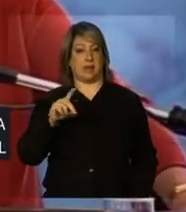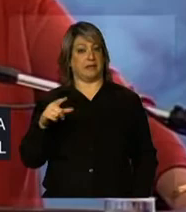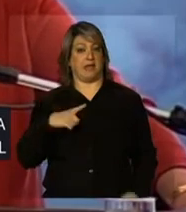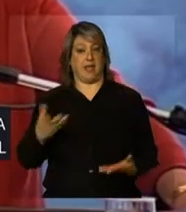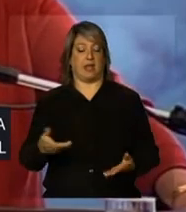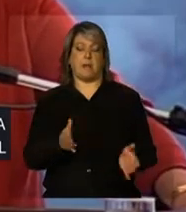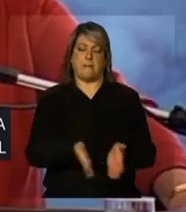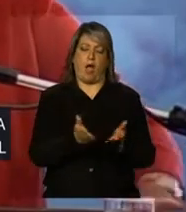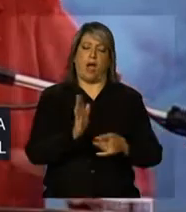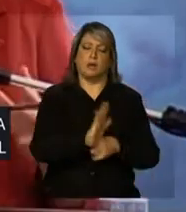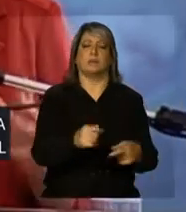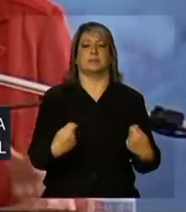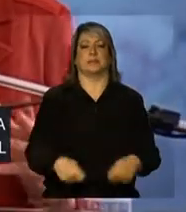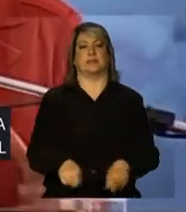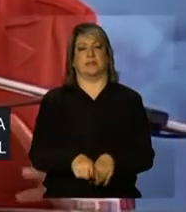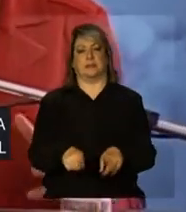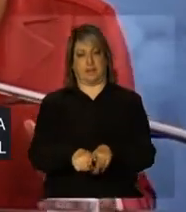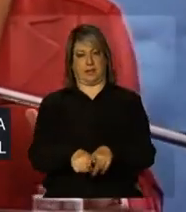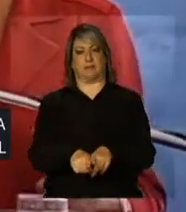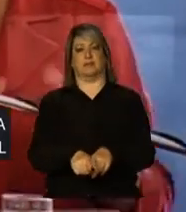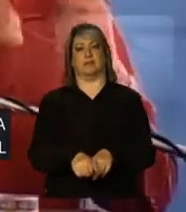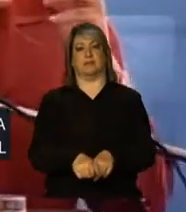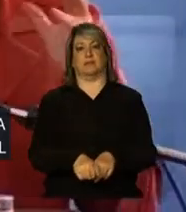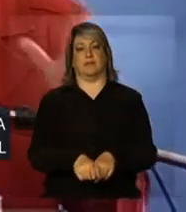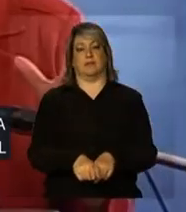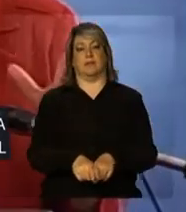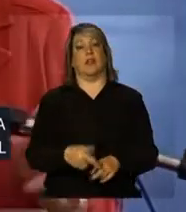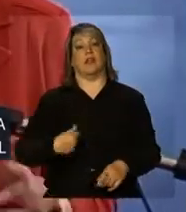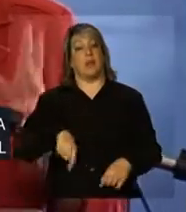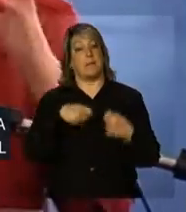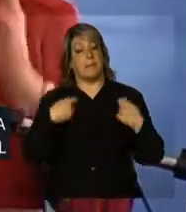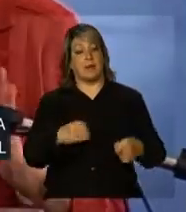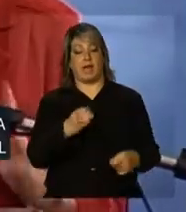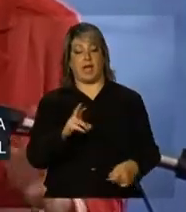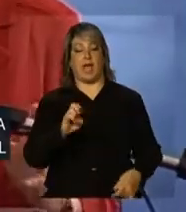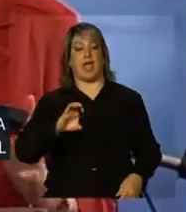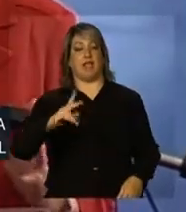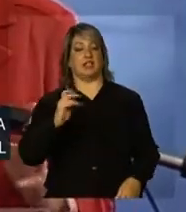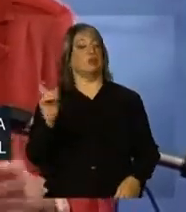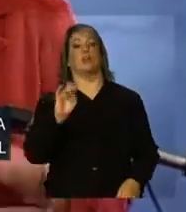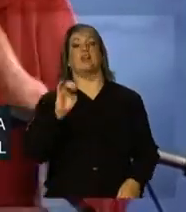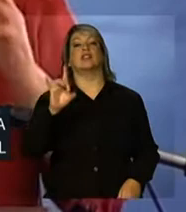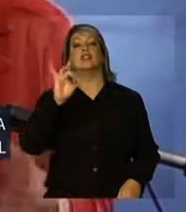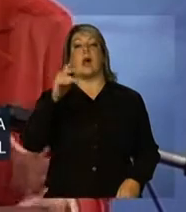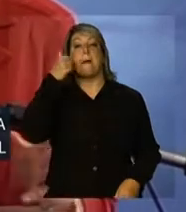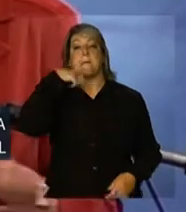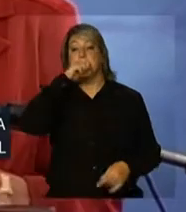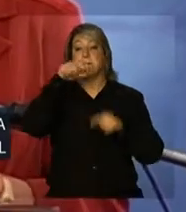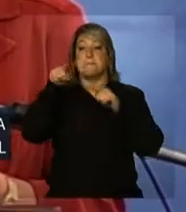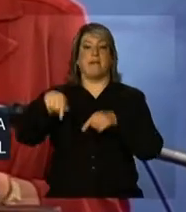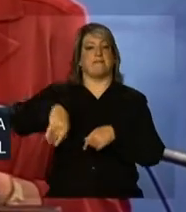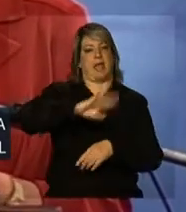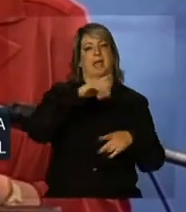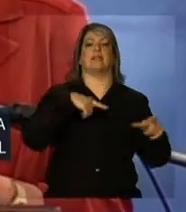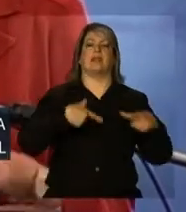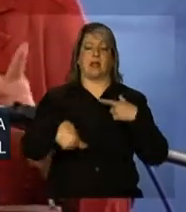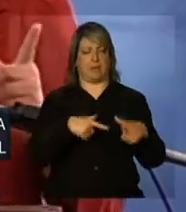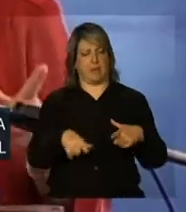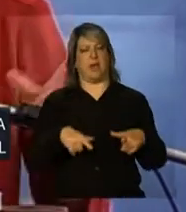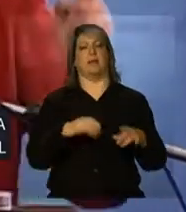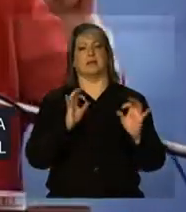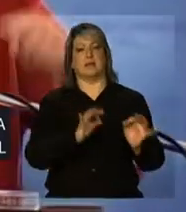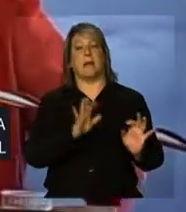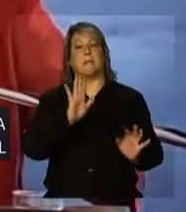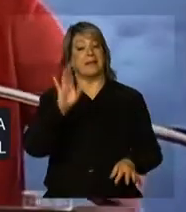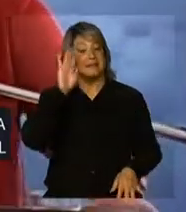tem é por isso que nós precisamos de creche Não é só para mãe trabalhar é óbvio que é para mãe trabalhar